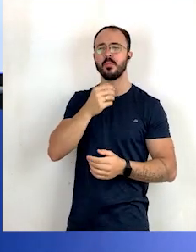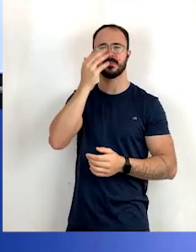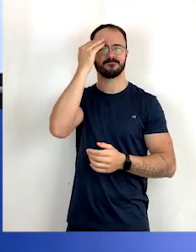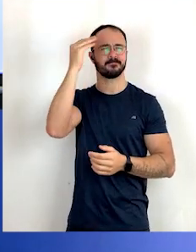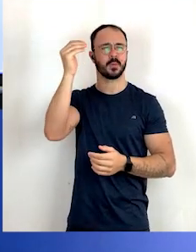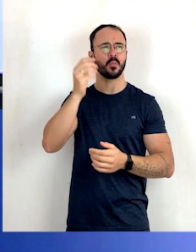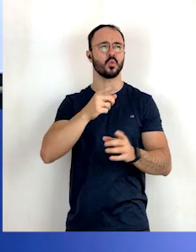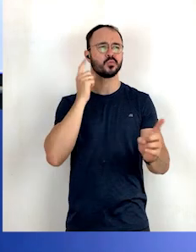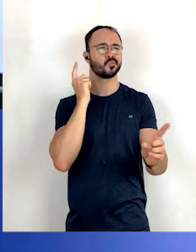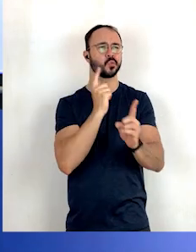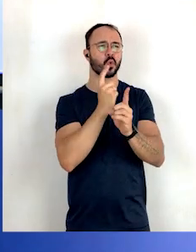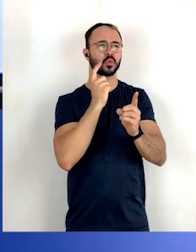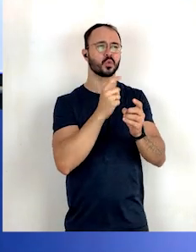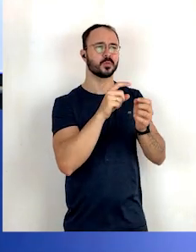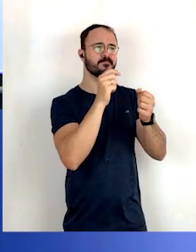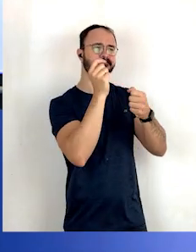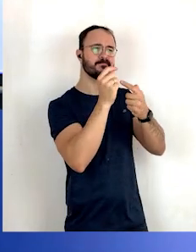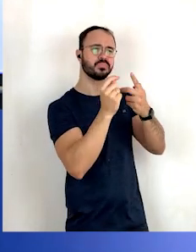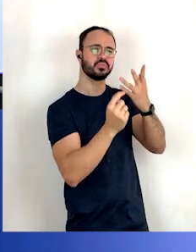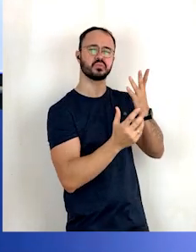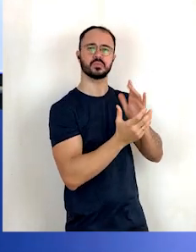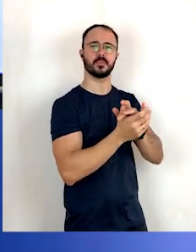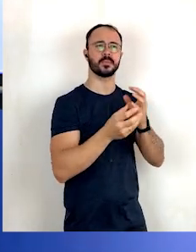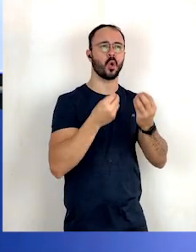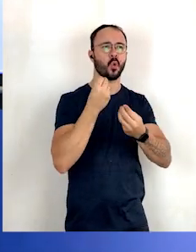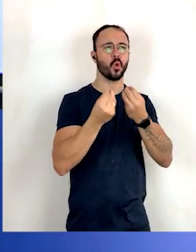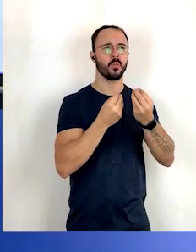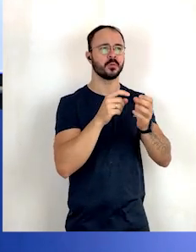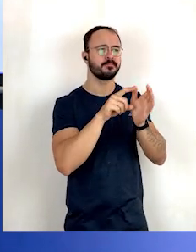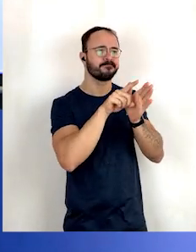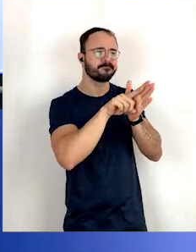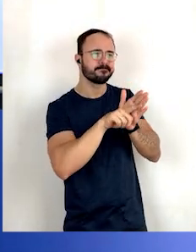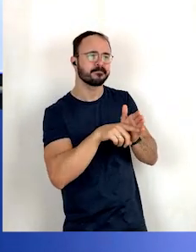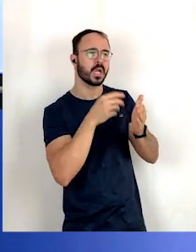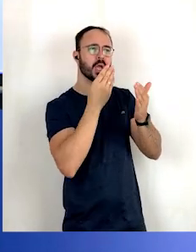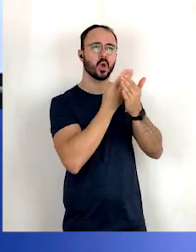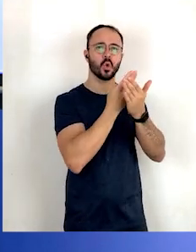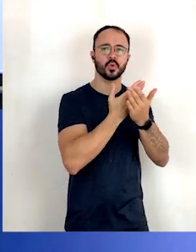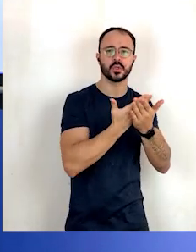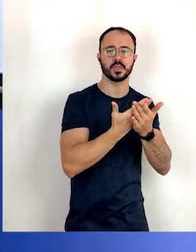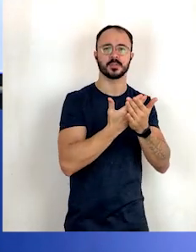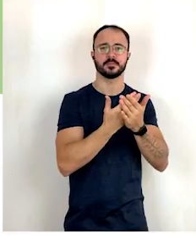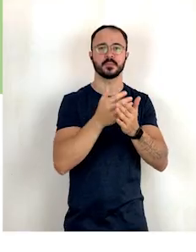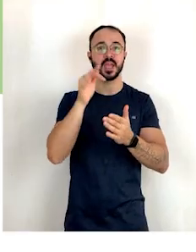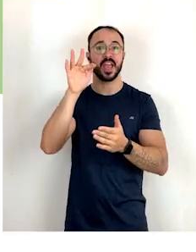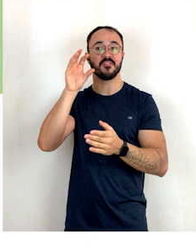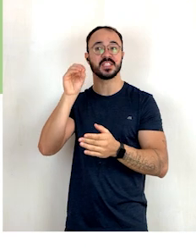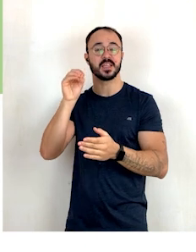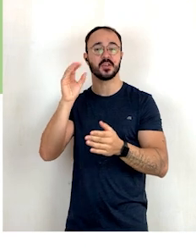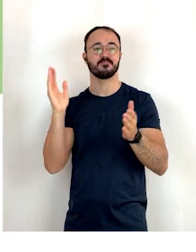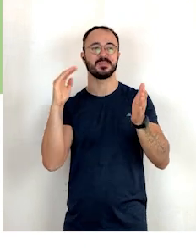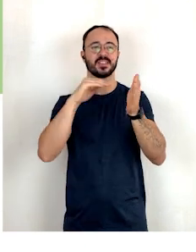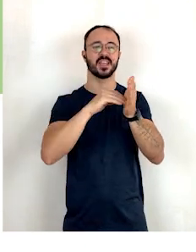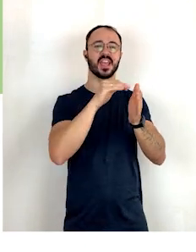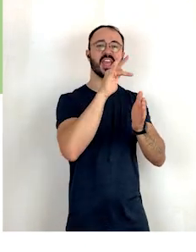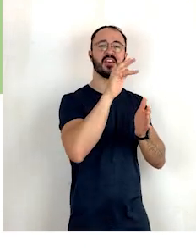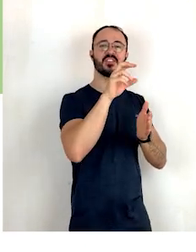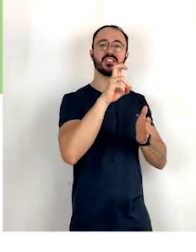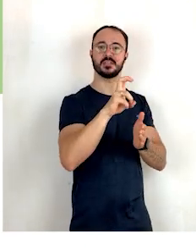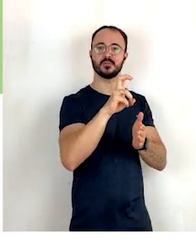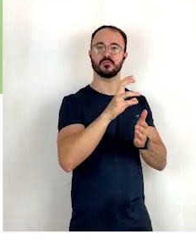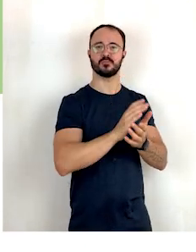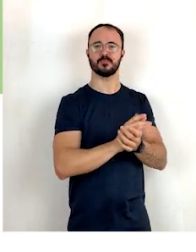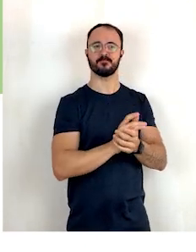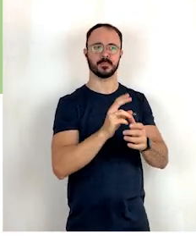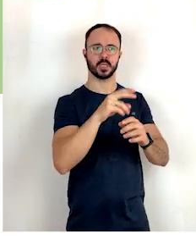intensidade, indo de F0 a F5. A F5 é a mais grave. Foram definidas segundo a velocidade